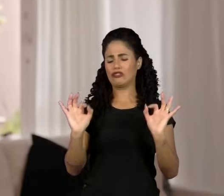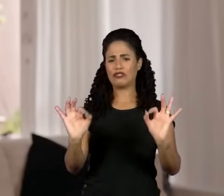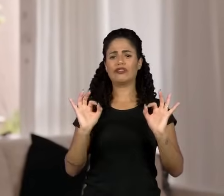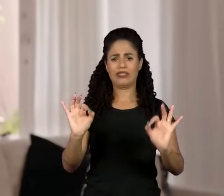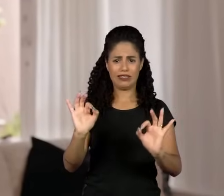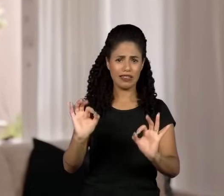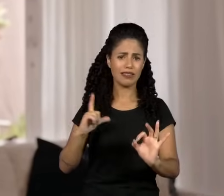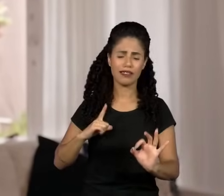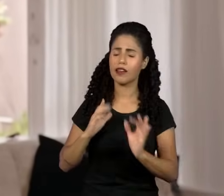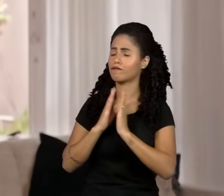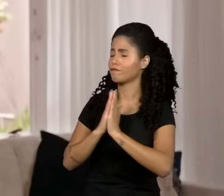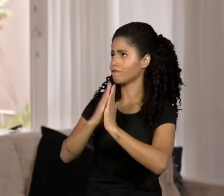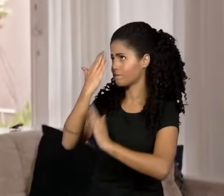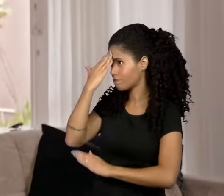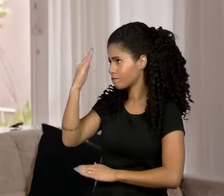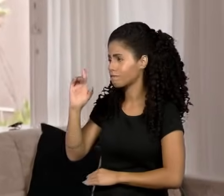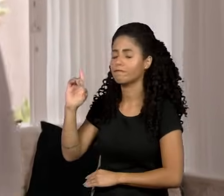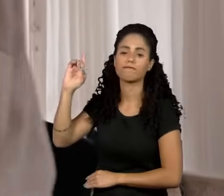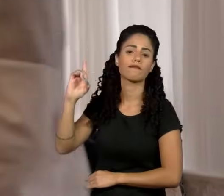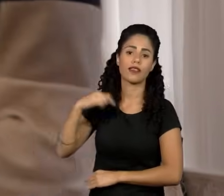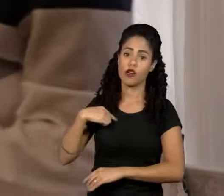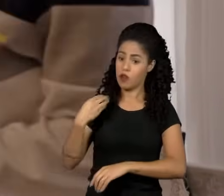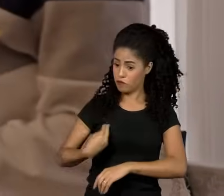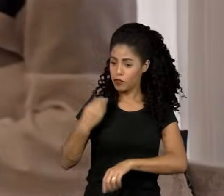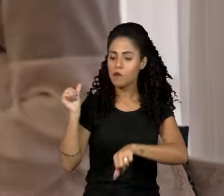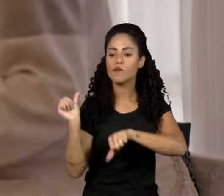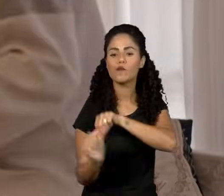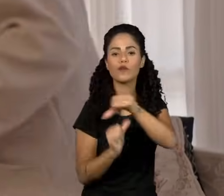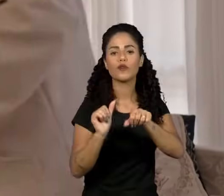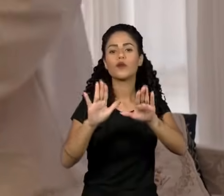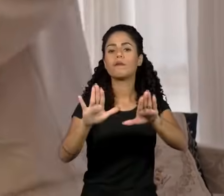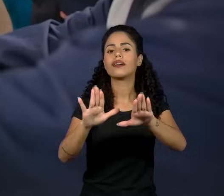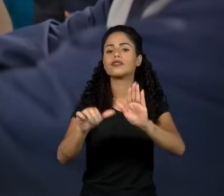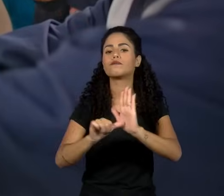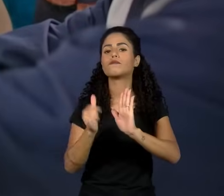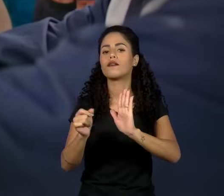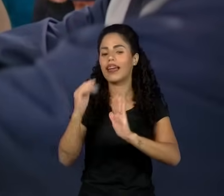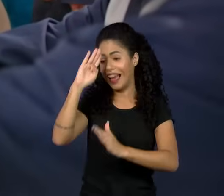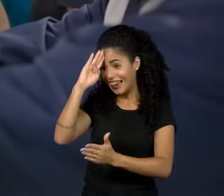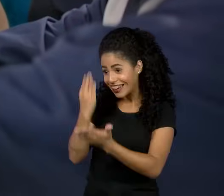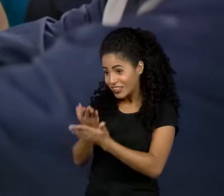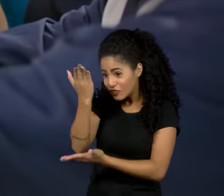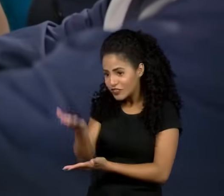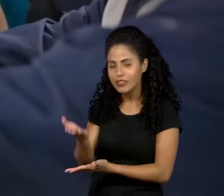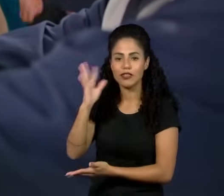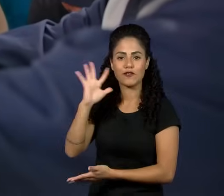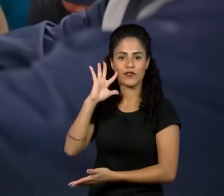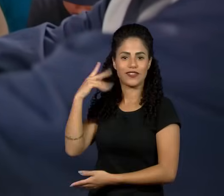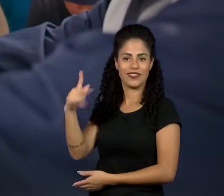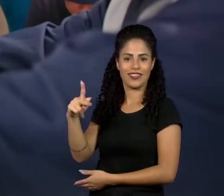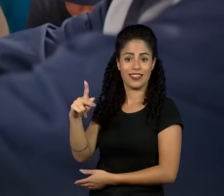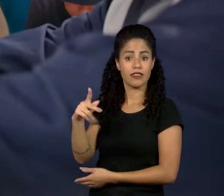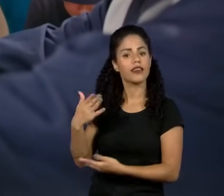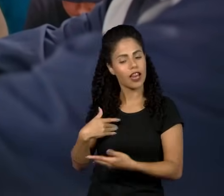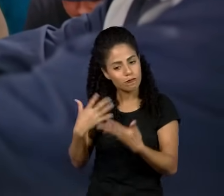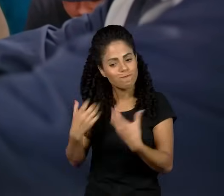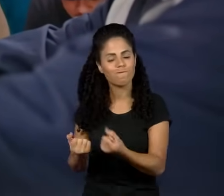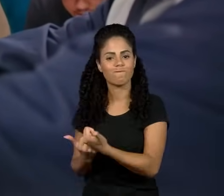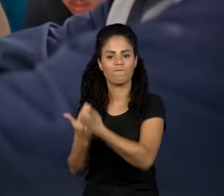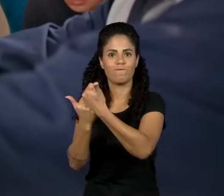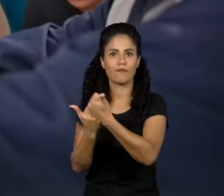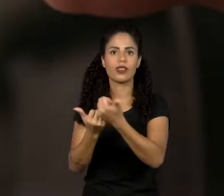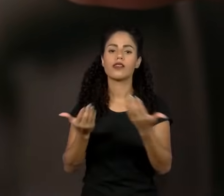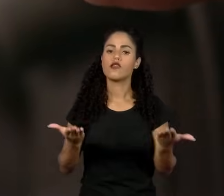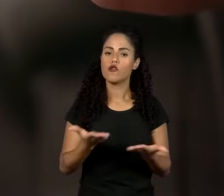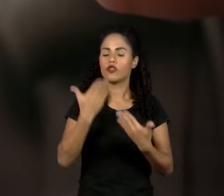hoje, graças a Deus, a nossa vida mudou, mas primeiro eu precisei acreditar no sonho dele. Hoje tá, graças a